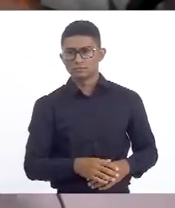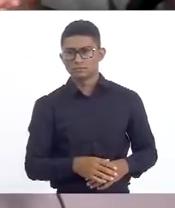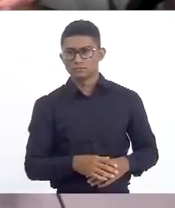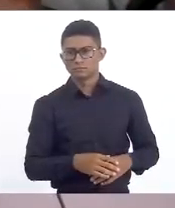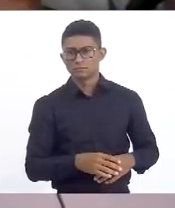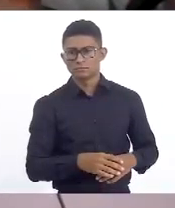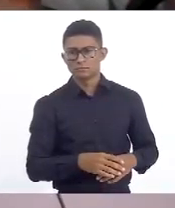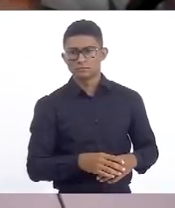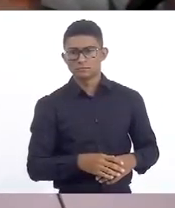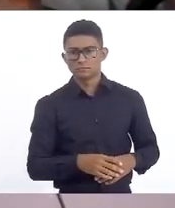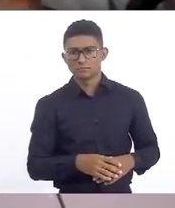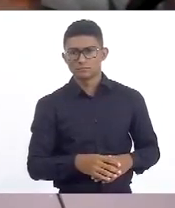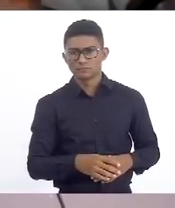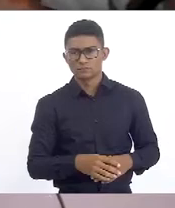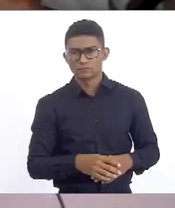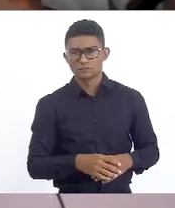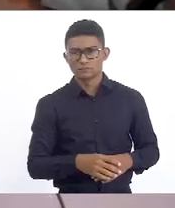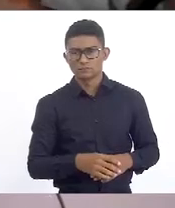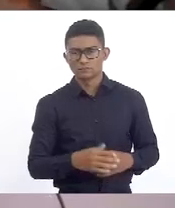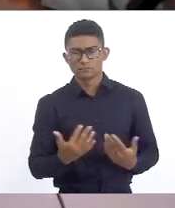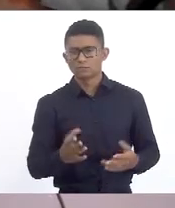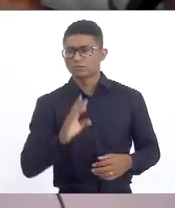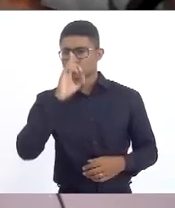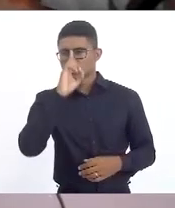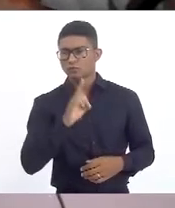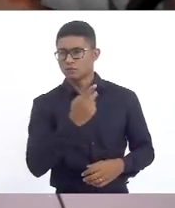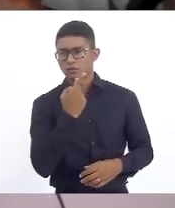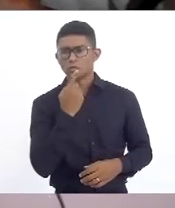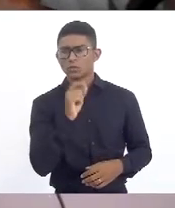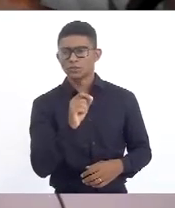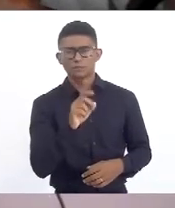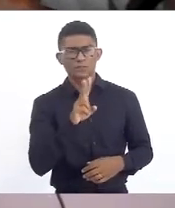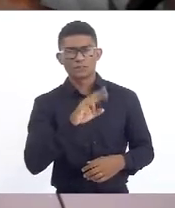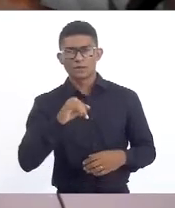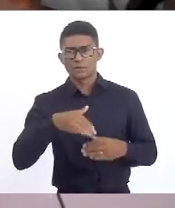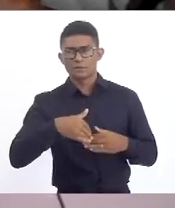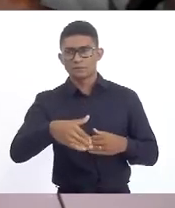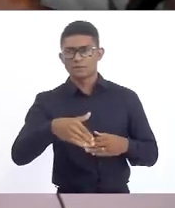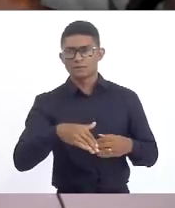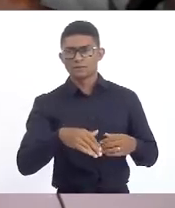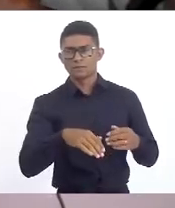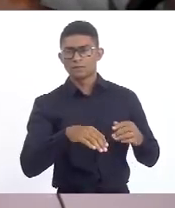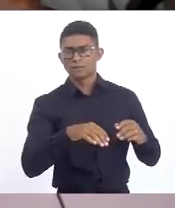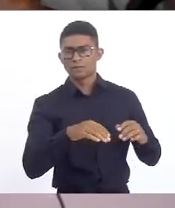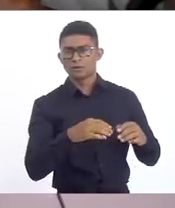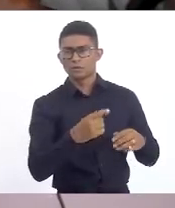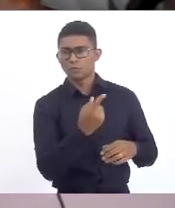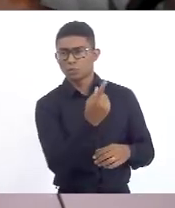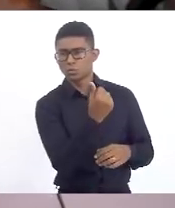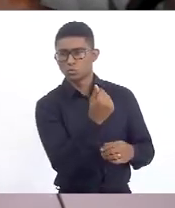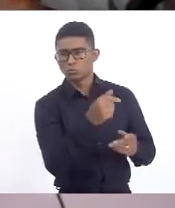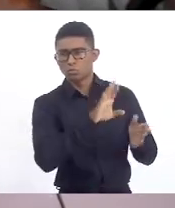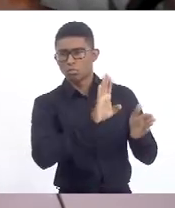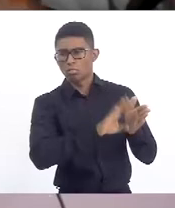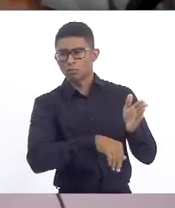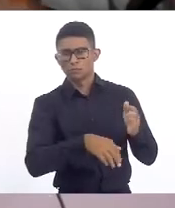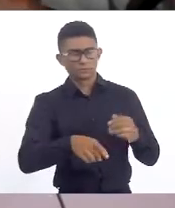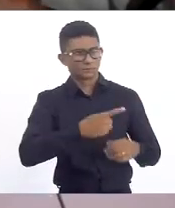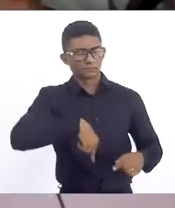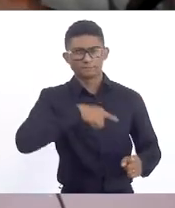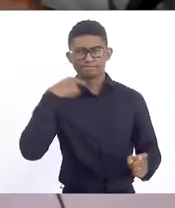a colocação do diretor, que haverá uma redução pequena em relação ao custo, isso também nos